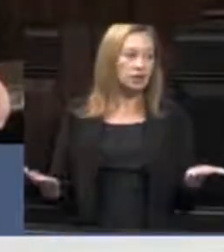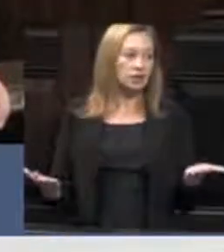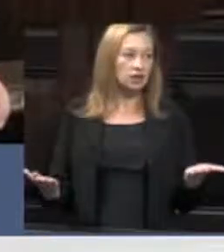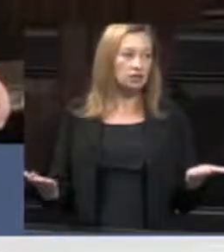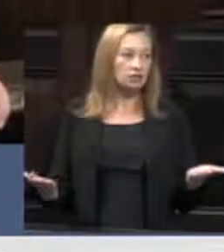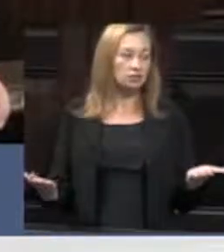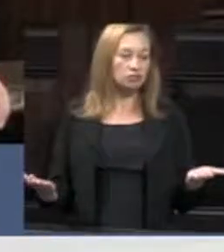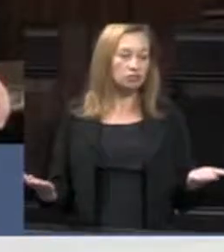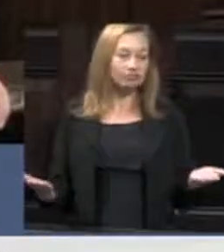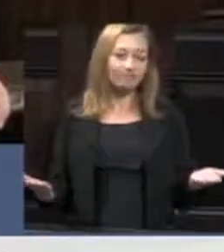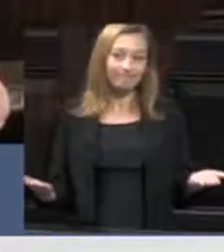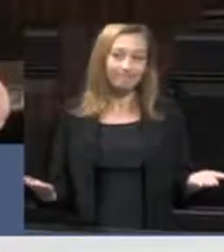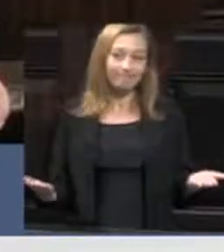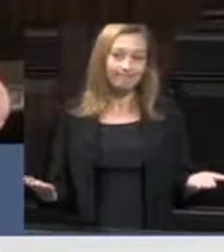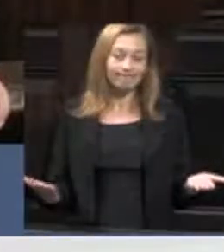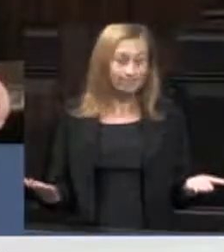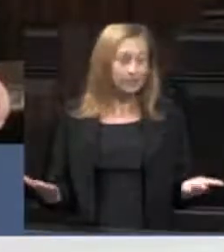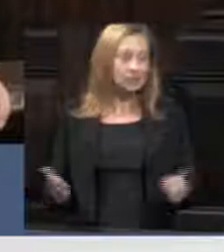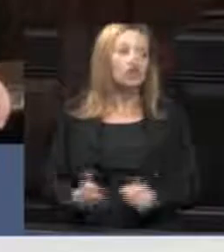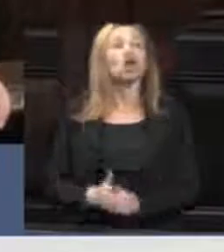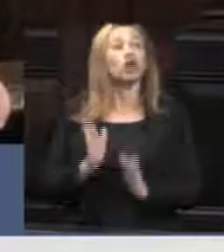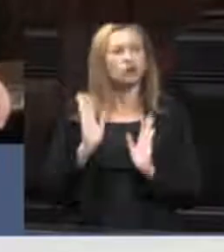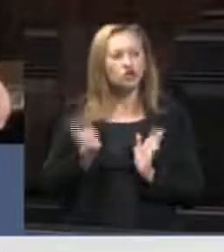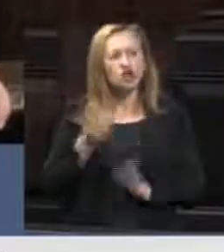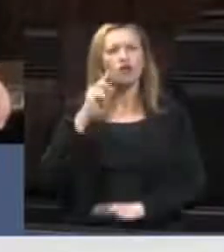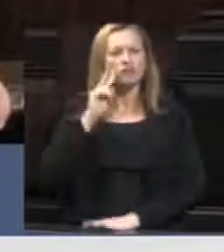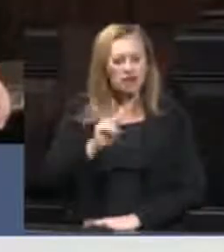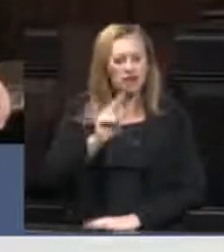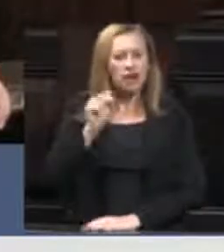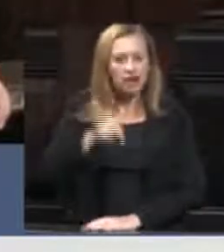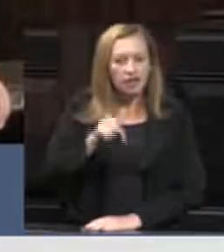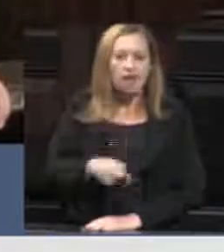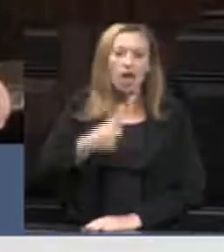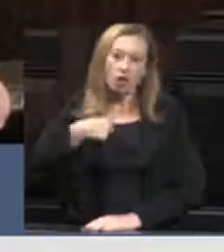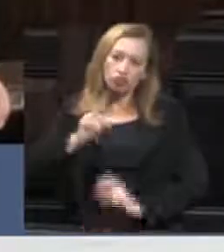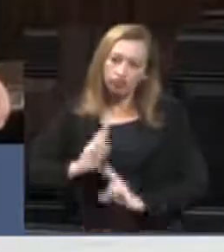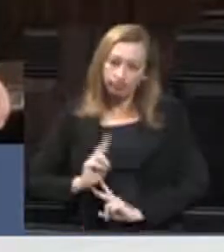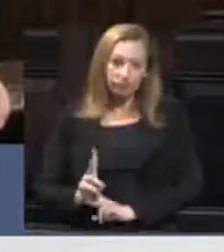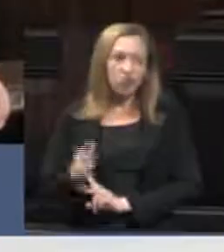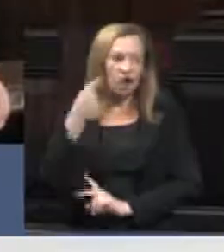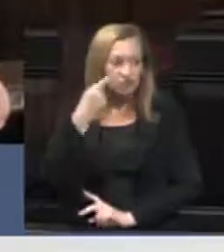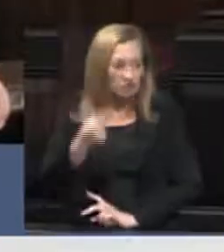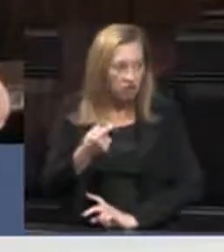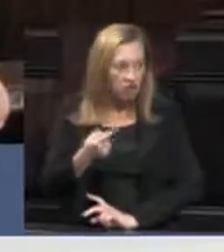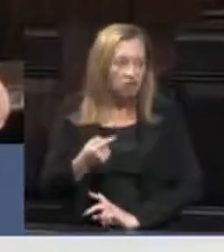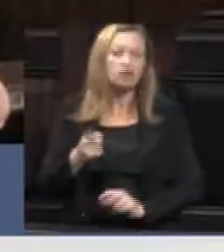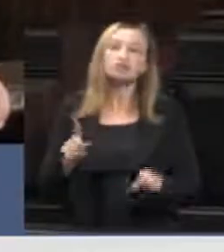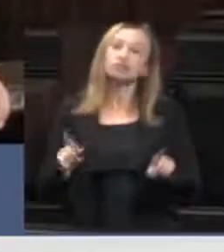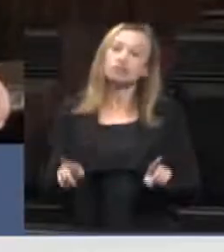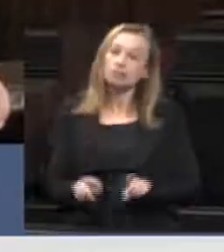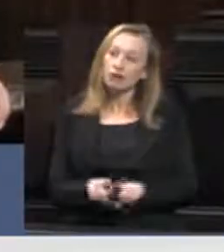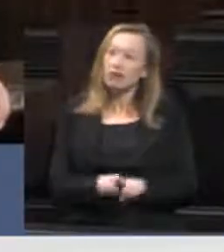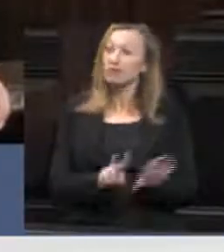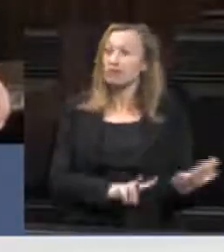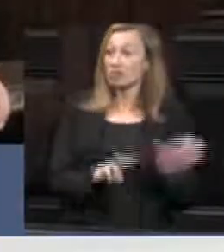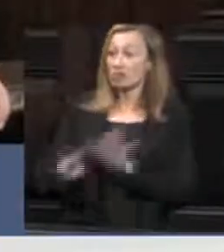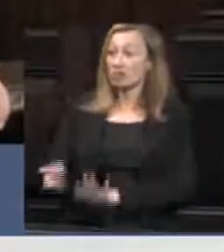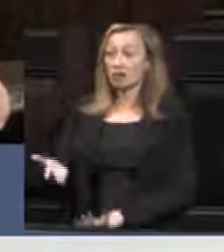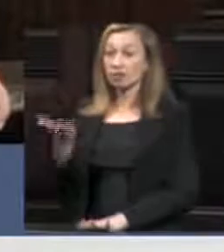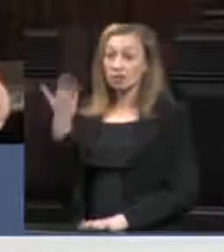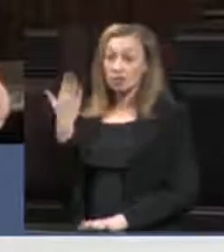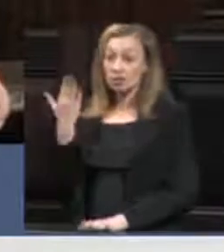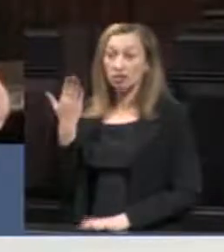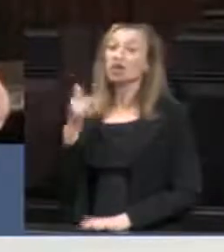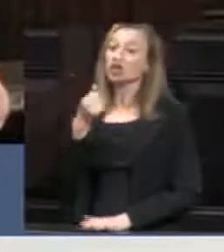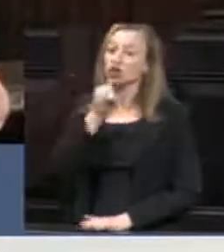governador. Eu já vi aqui e vou continuar a ver, e a semana que vem teremos essa